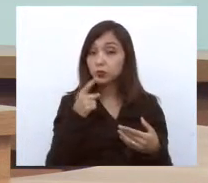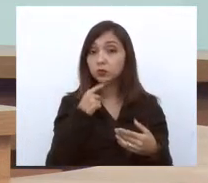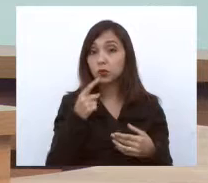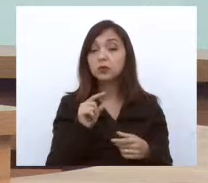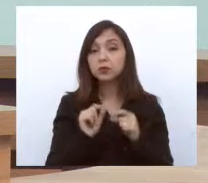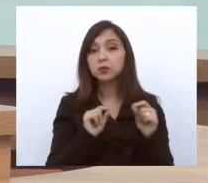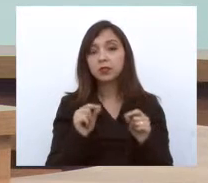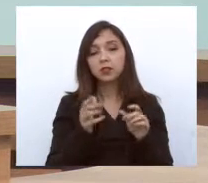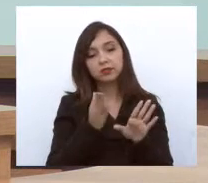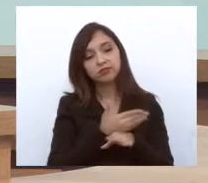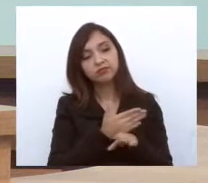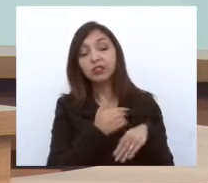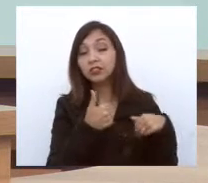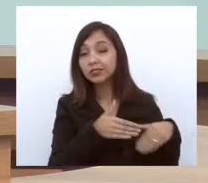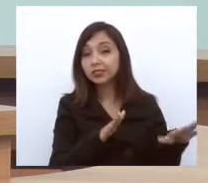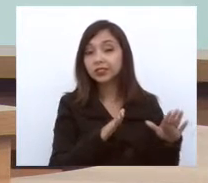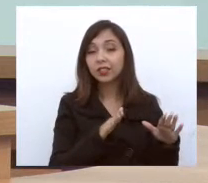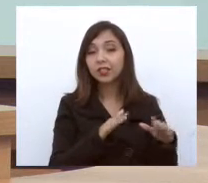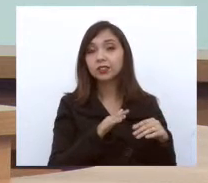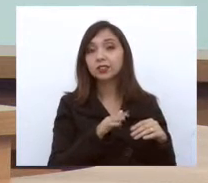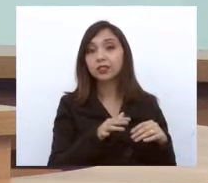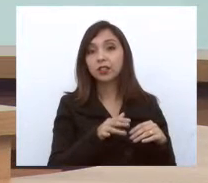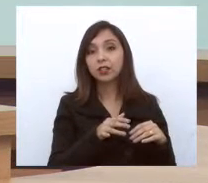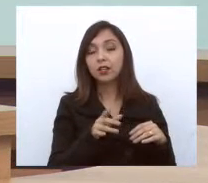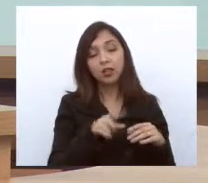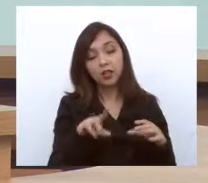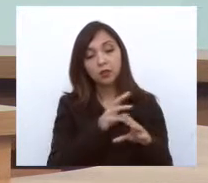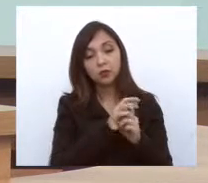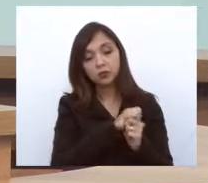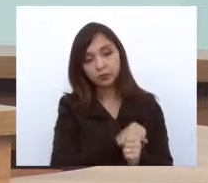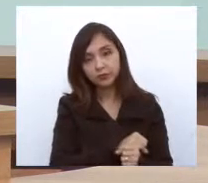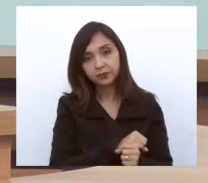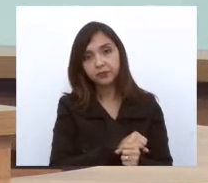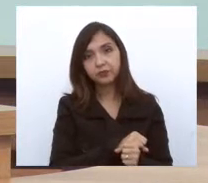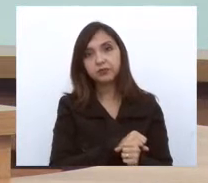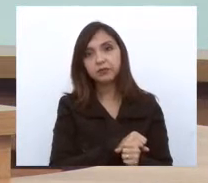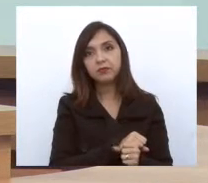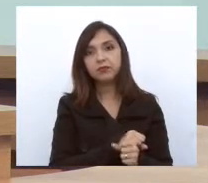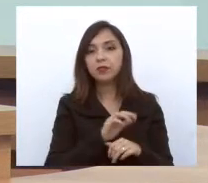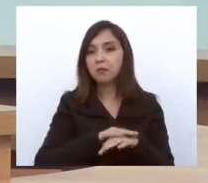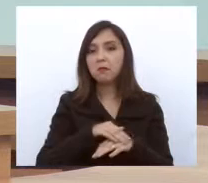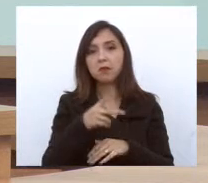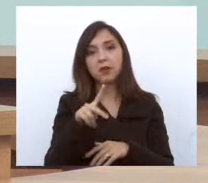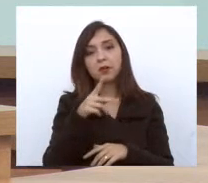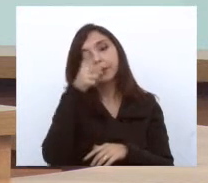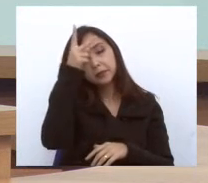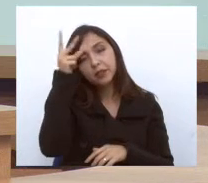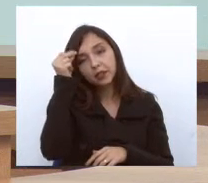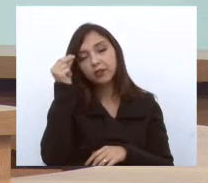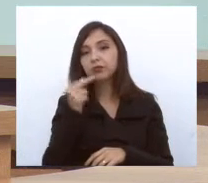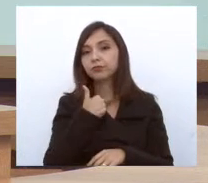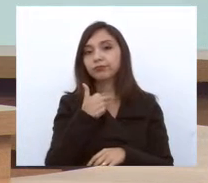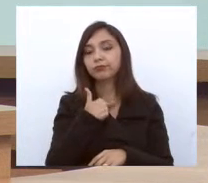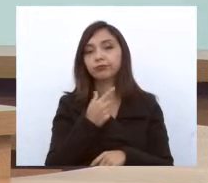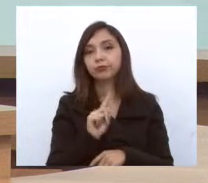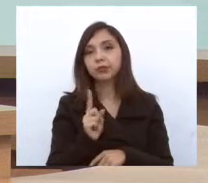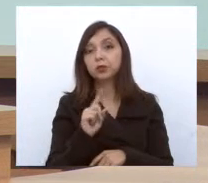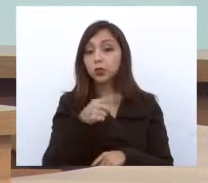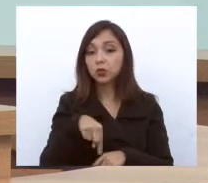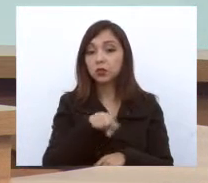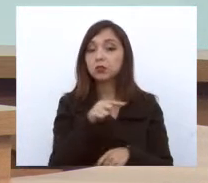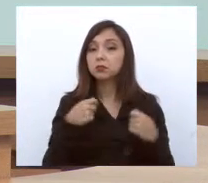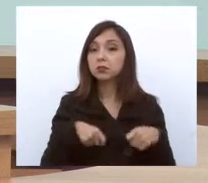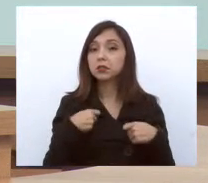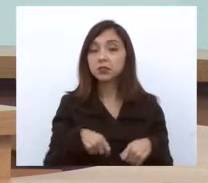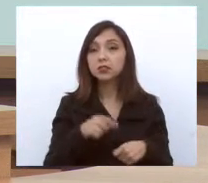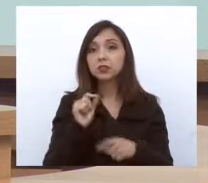podemos deixar de maneira alguma esse orçamento na mão da Prefeitura Municipal de Guarulhos, presidente. Nós temos que